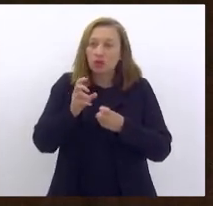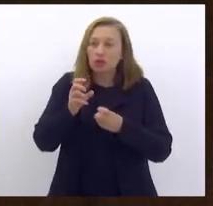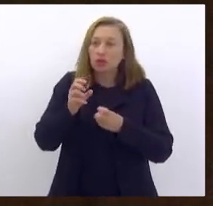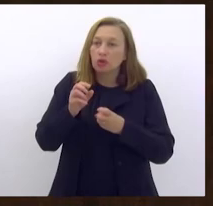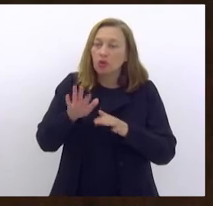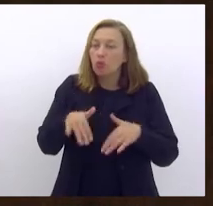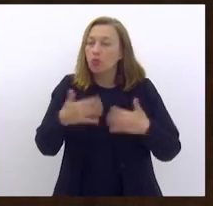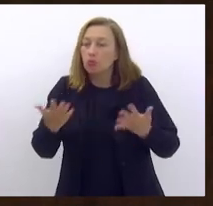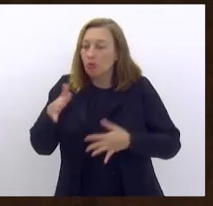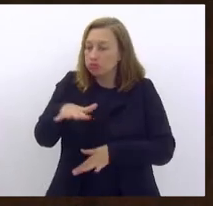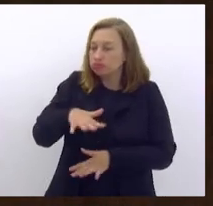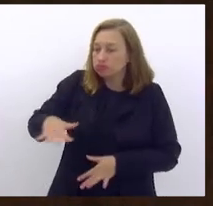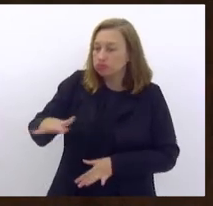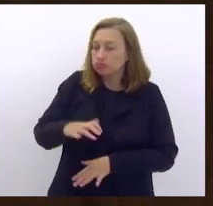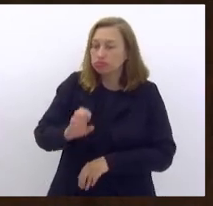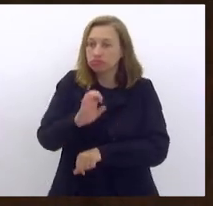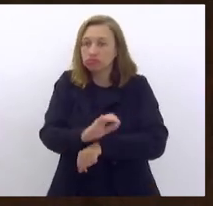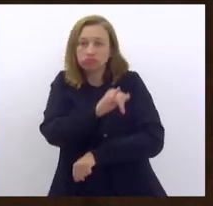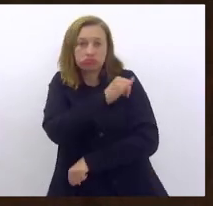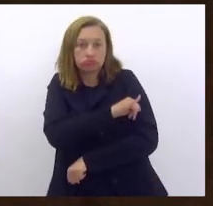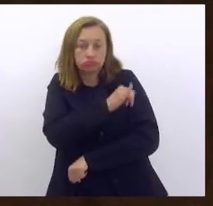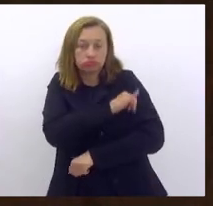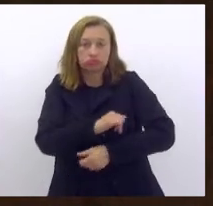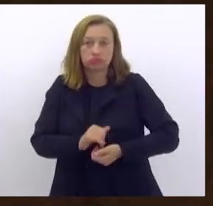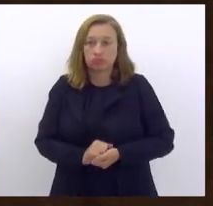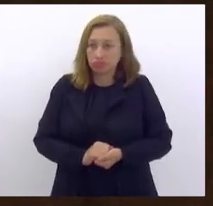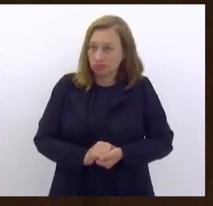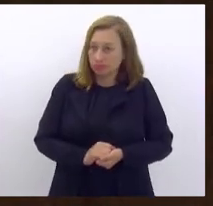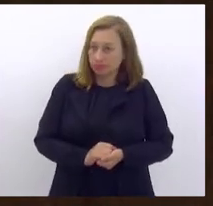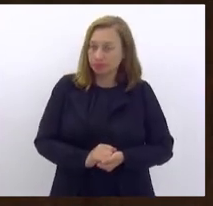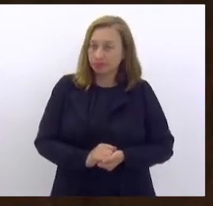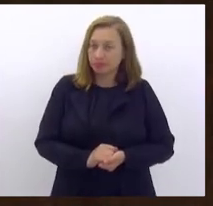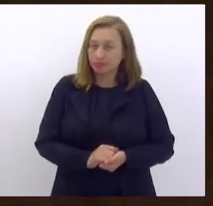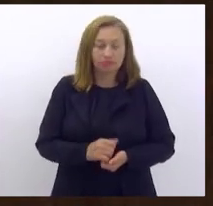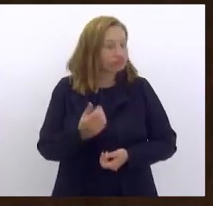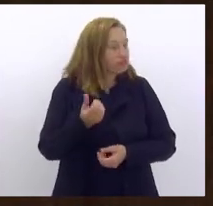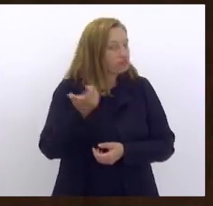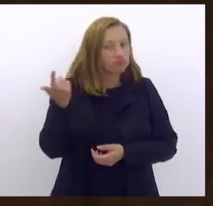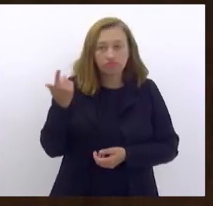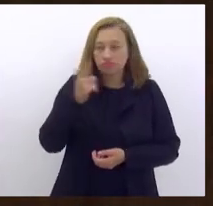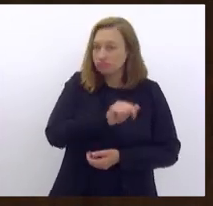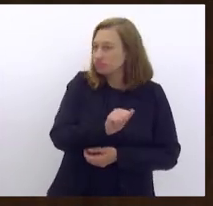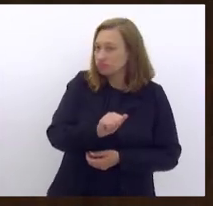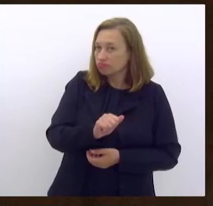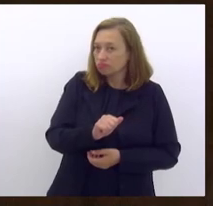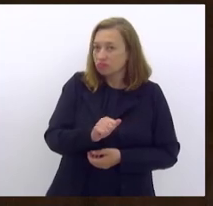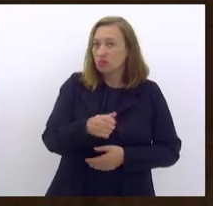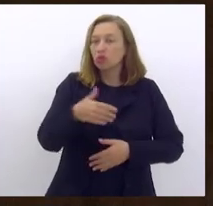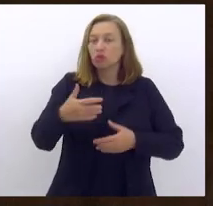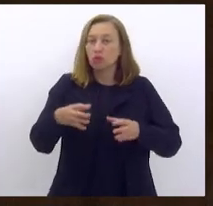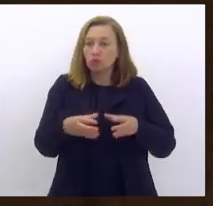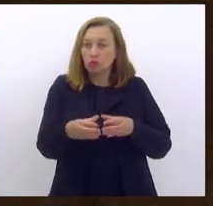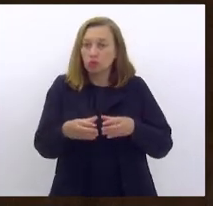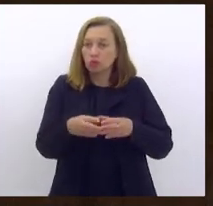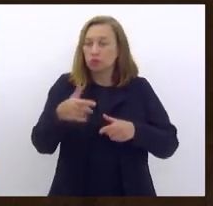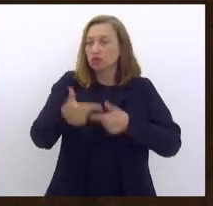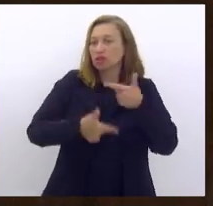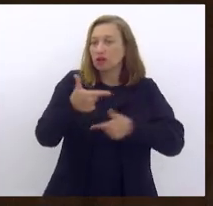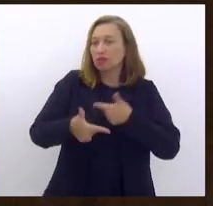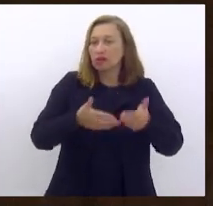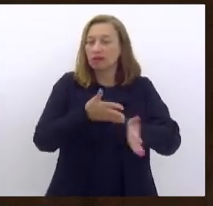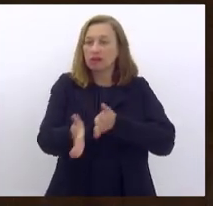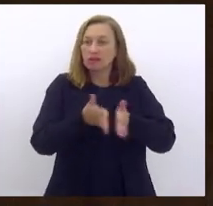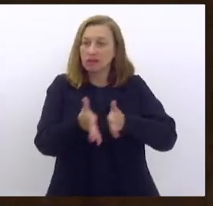áreas do Estado do Rio de Janeiro em que a gente não consegue, a classe trabalhadora não consegue acesso ao alimento